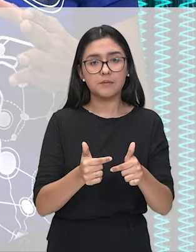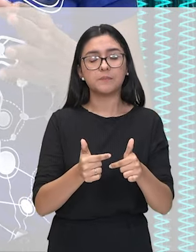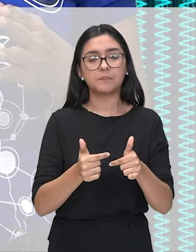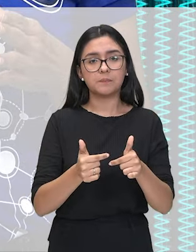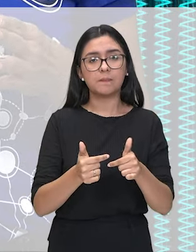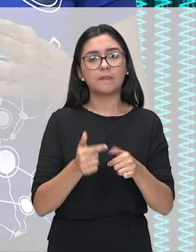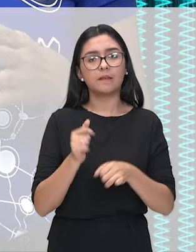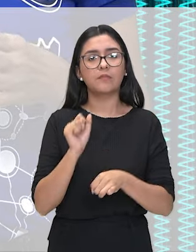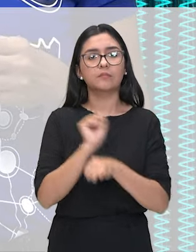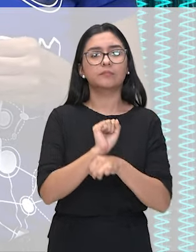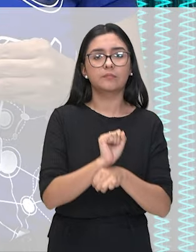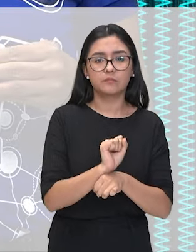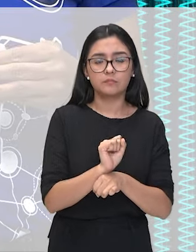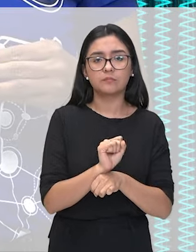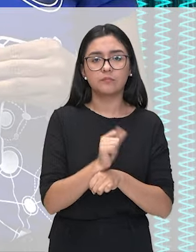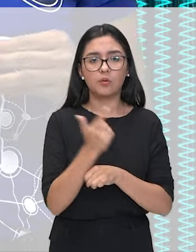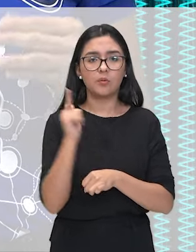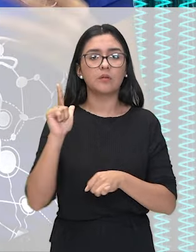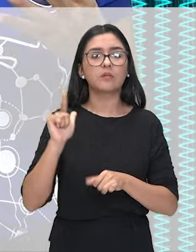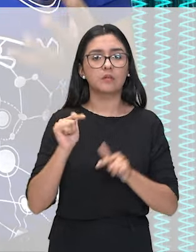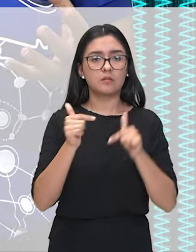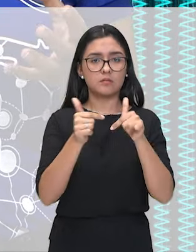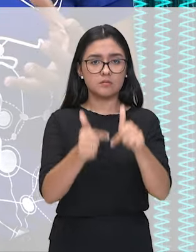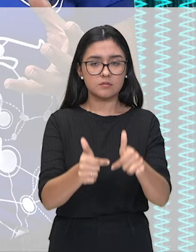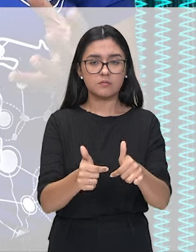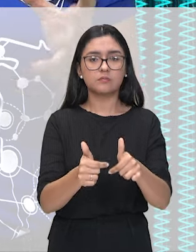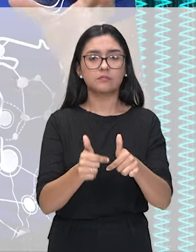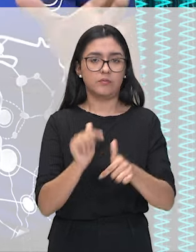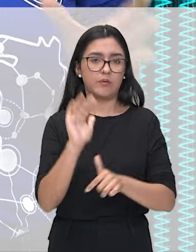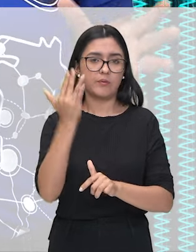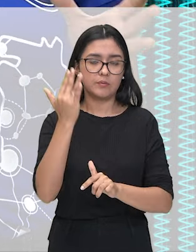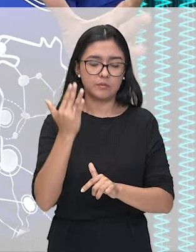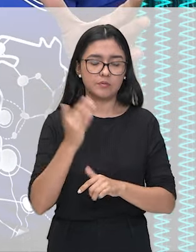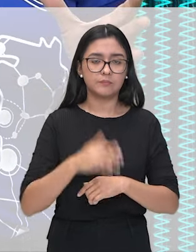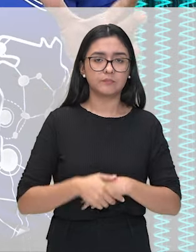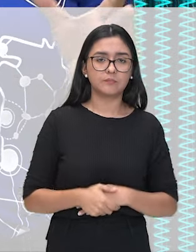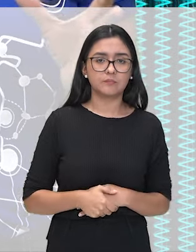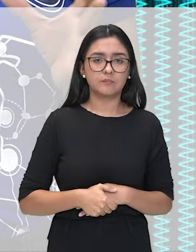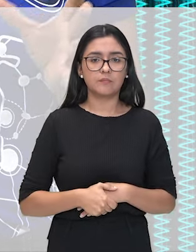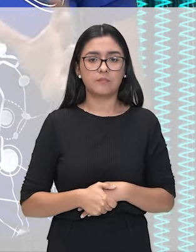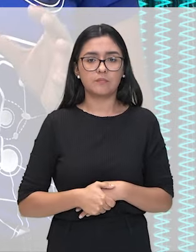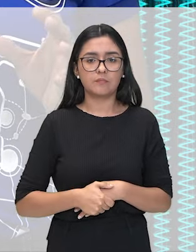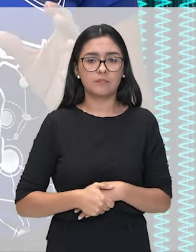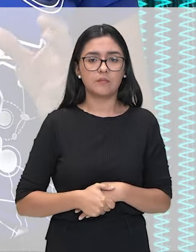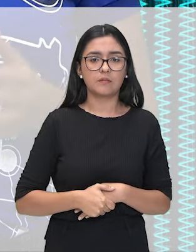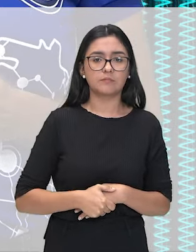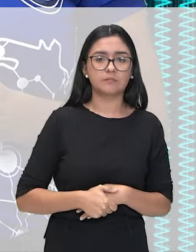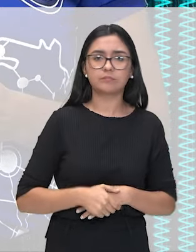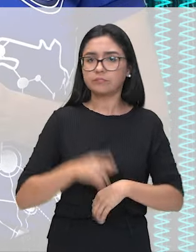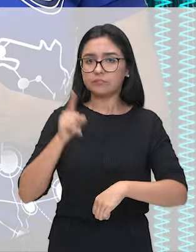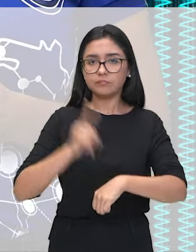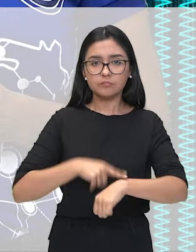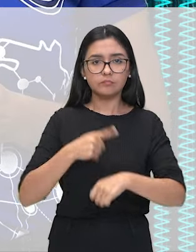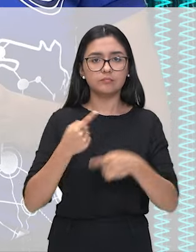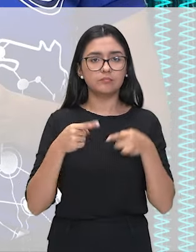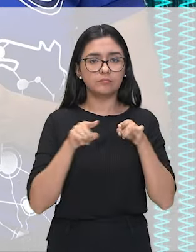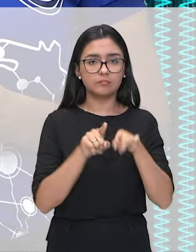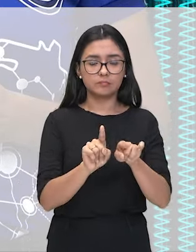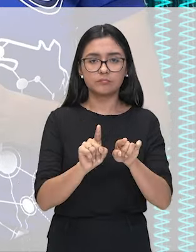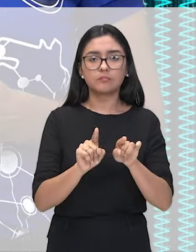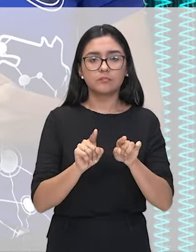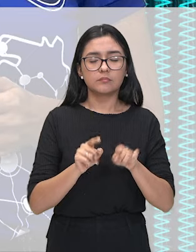sendo interrompida por outra né ou uma ação que acaba acontecendo quase ao mesmo tempo que aquela outra que estava né